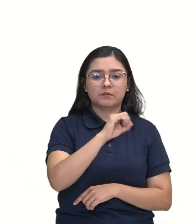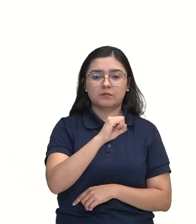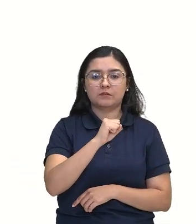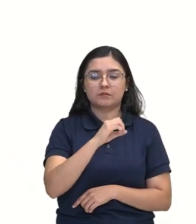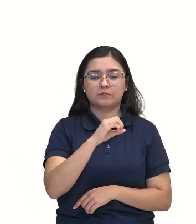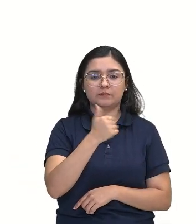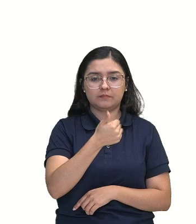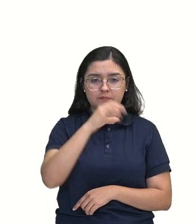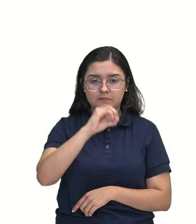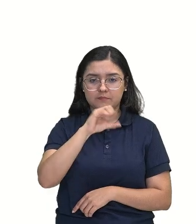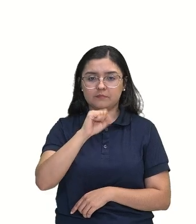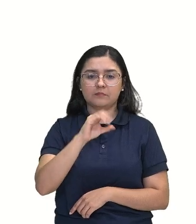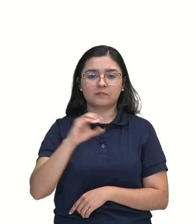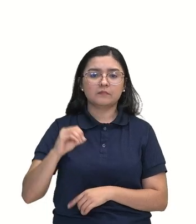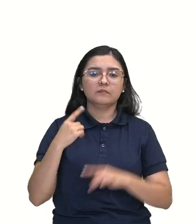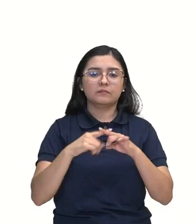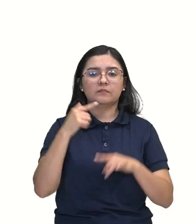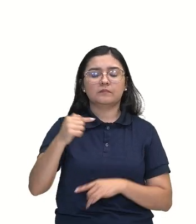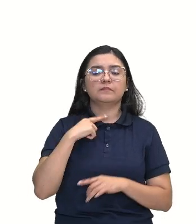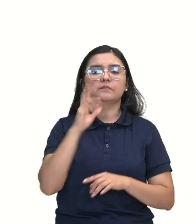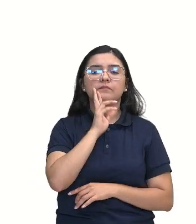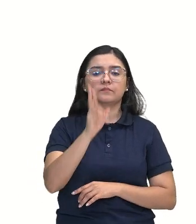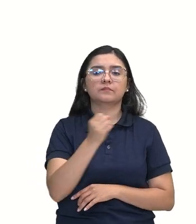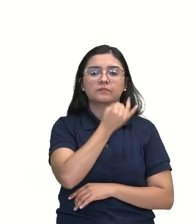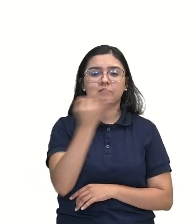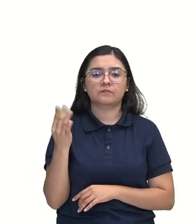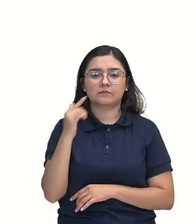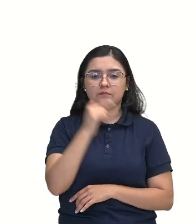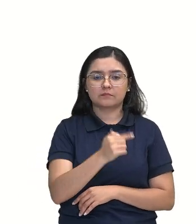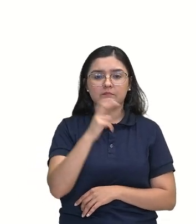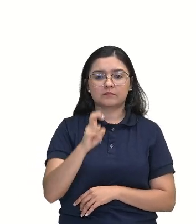por 7, o resultado será igual a